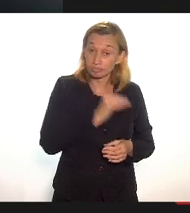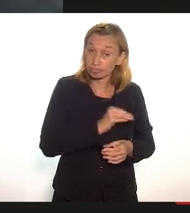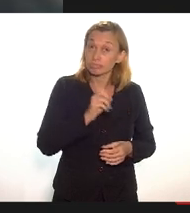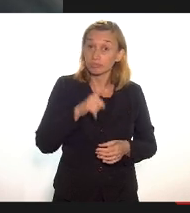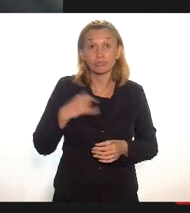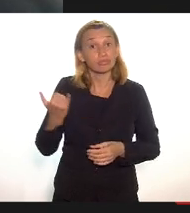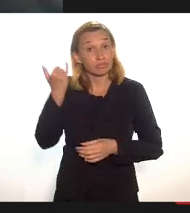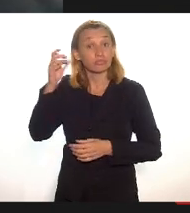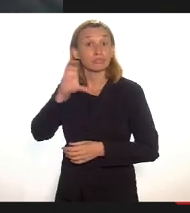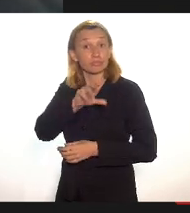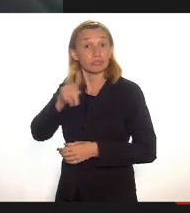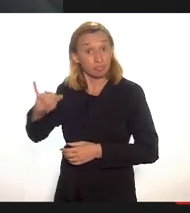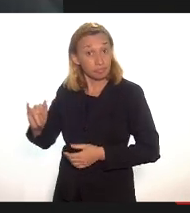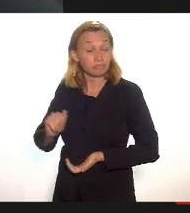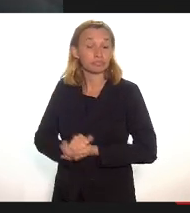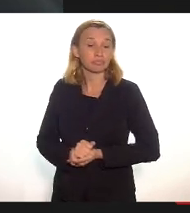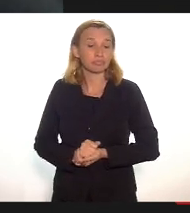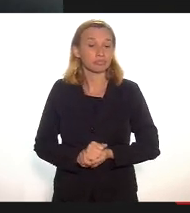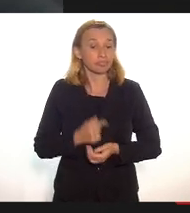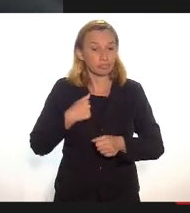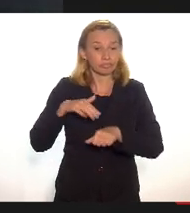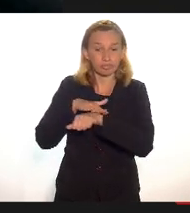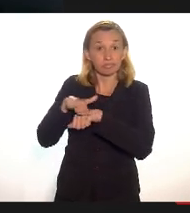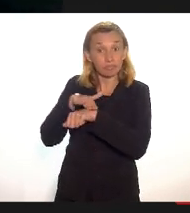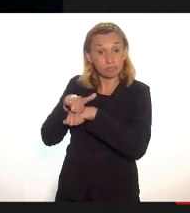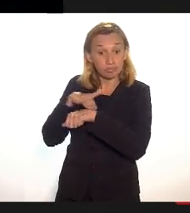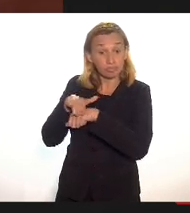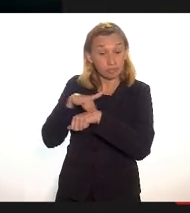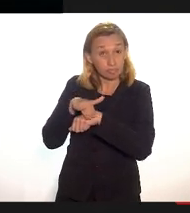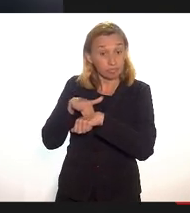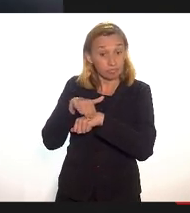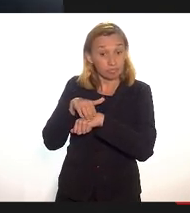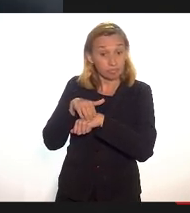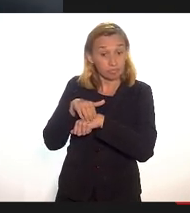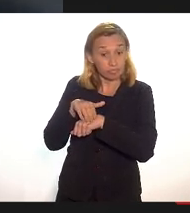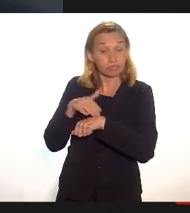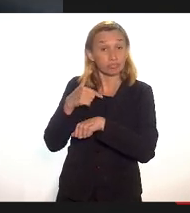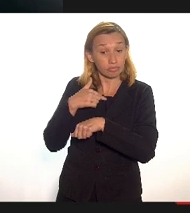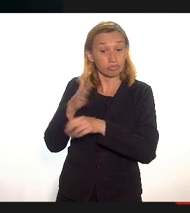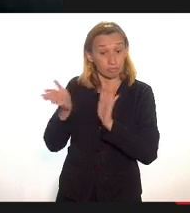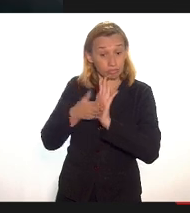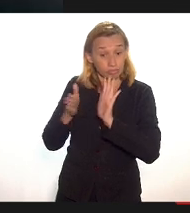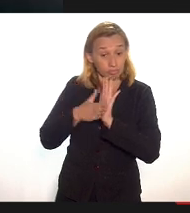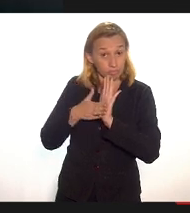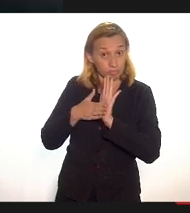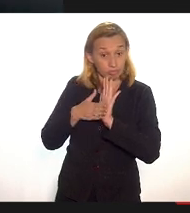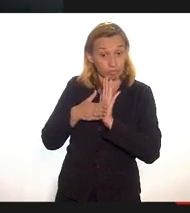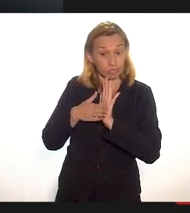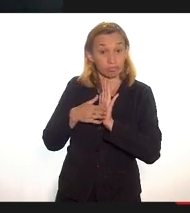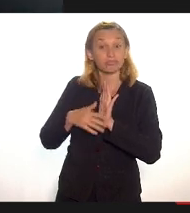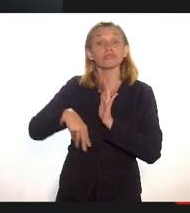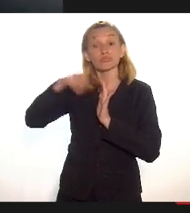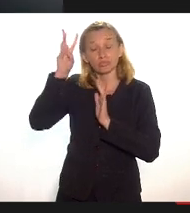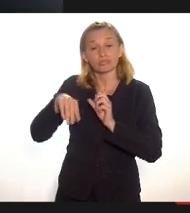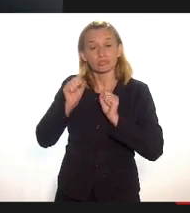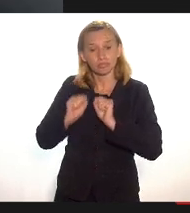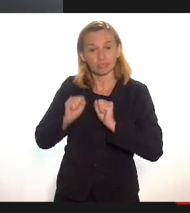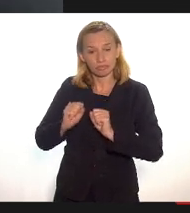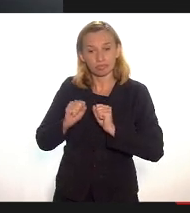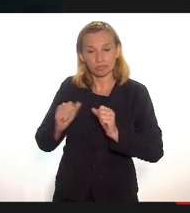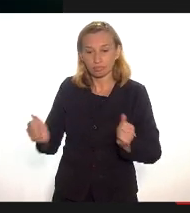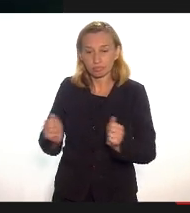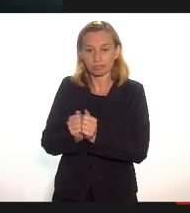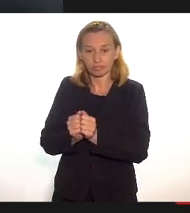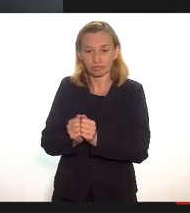importante. Eu vou conversar, eu proponho isto. ver quem poderia, eu estou disposto também a